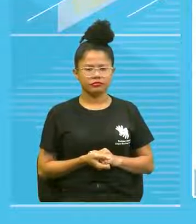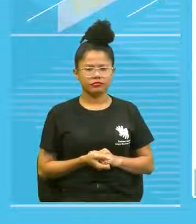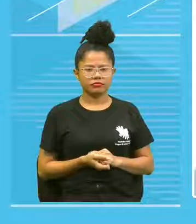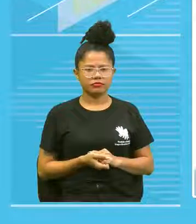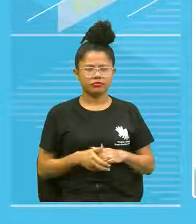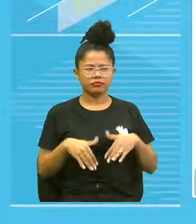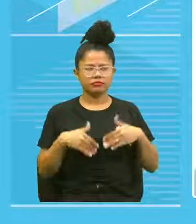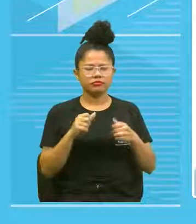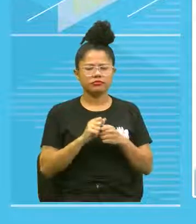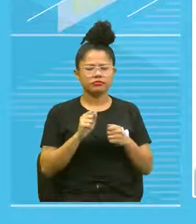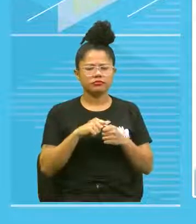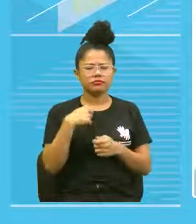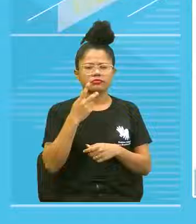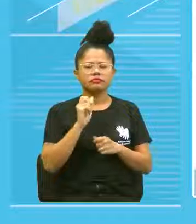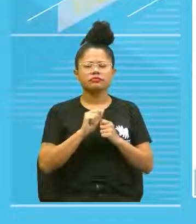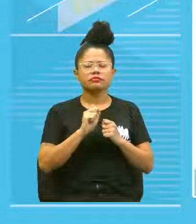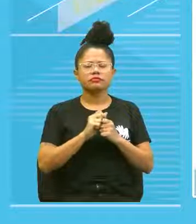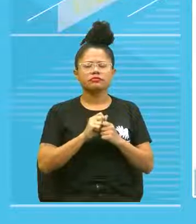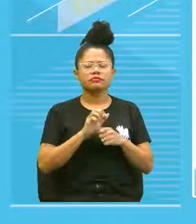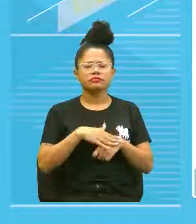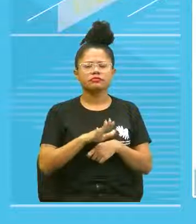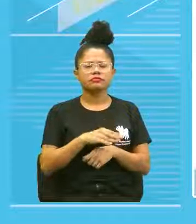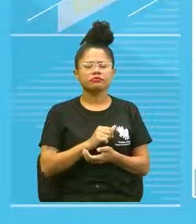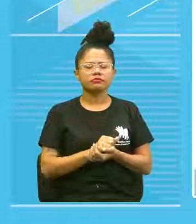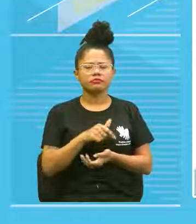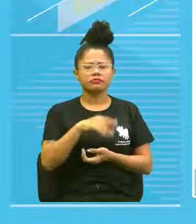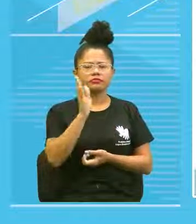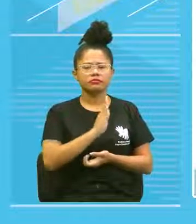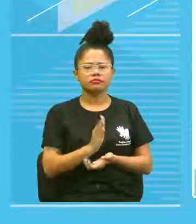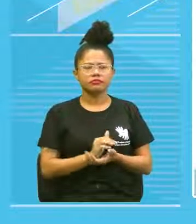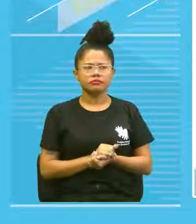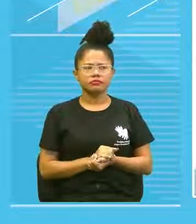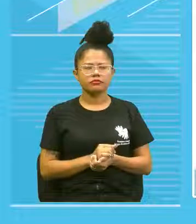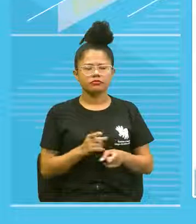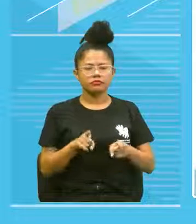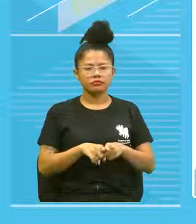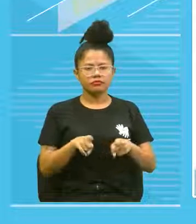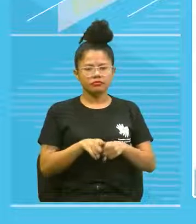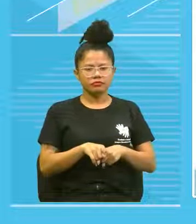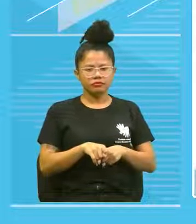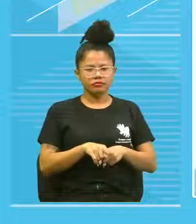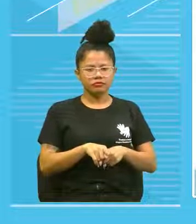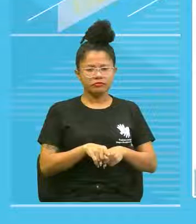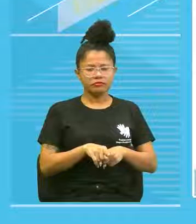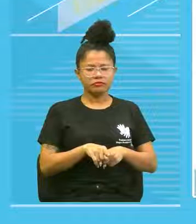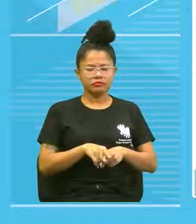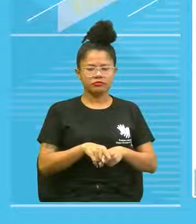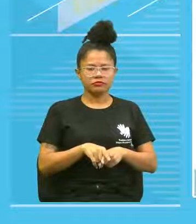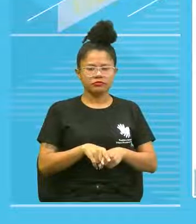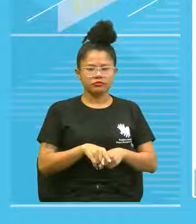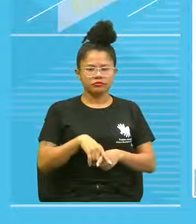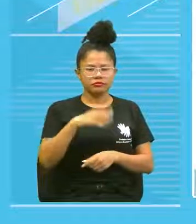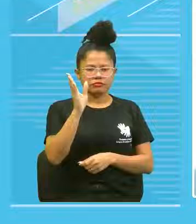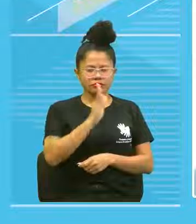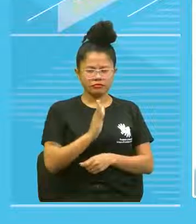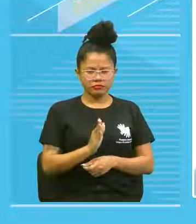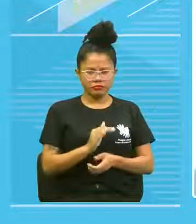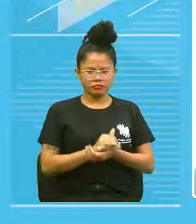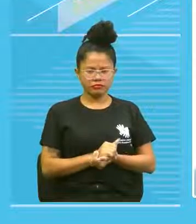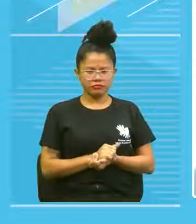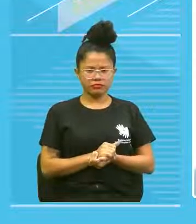é o Brasil o e pelo tamanho que ele é pela